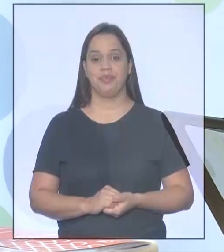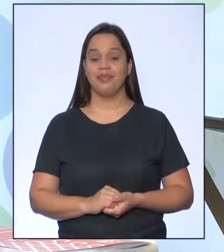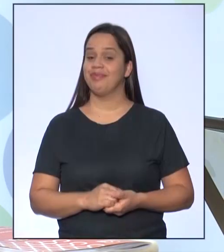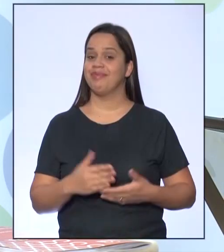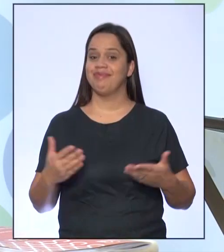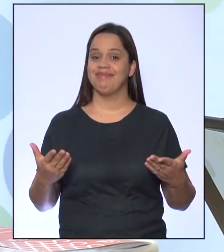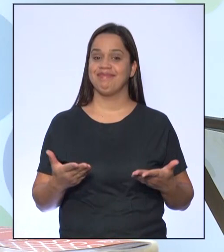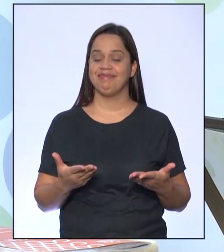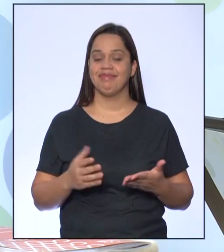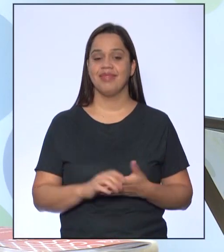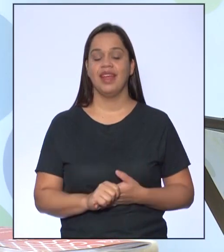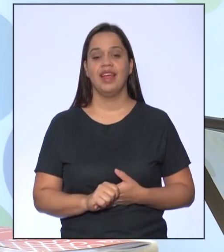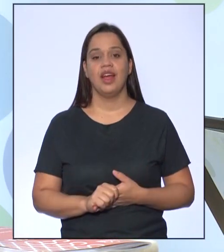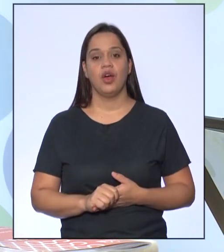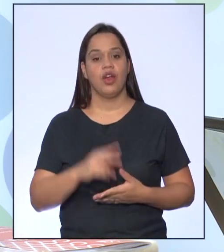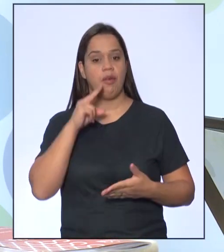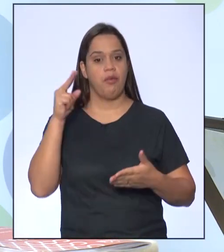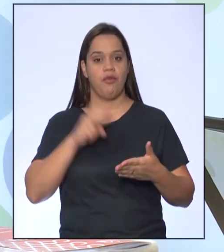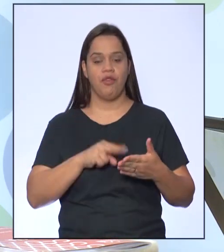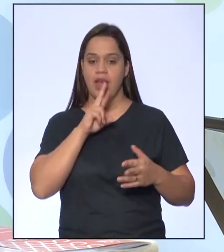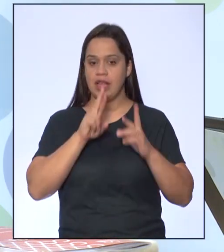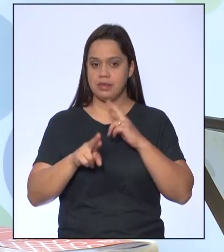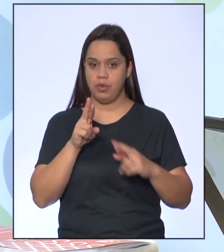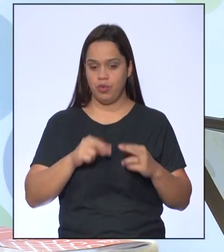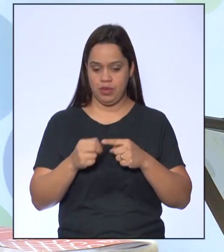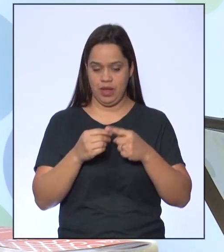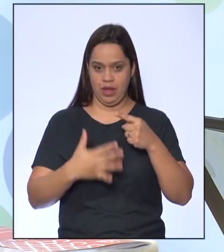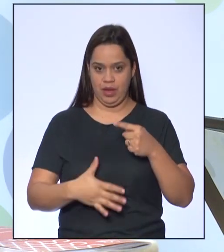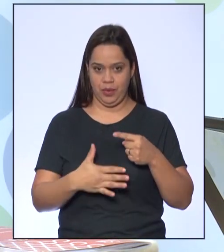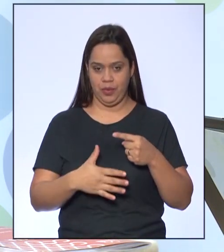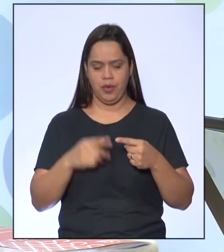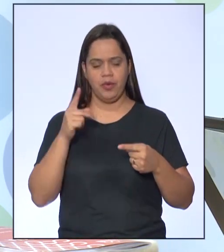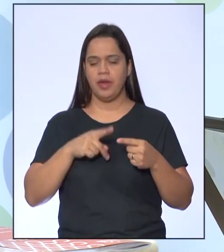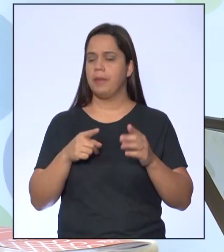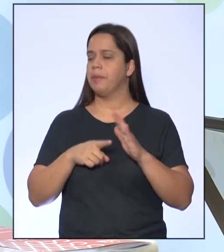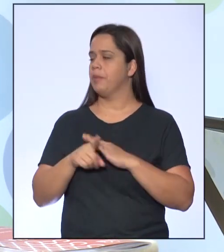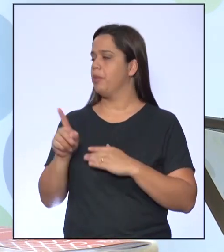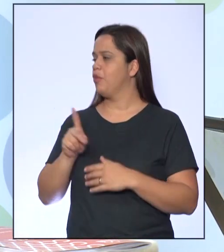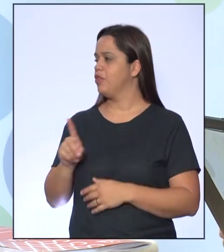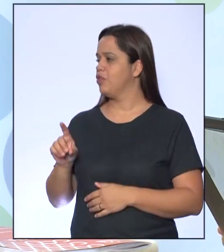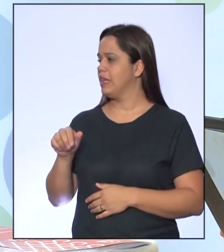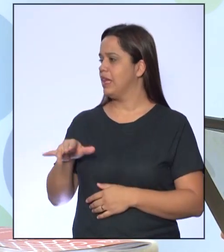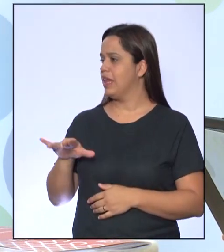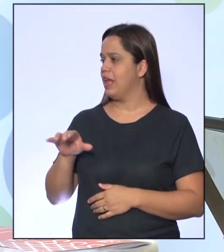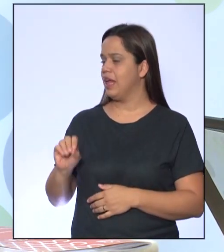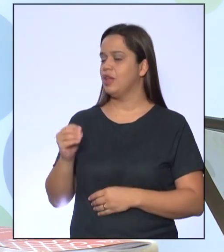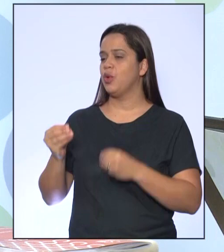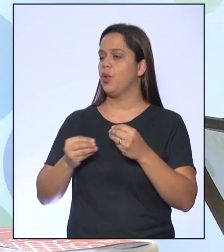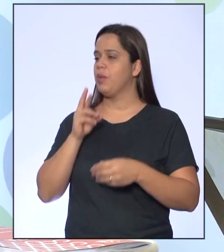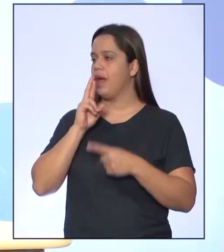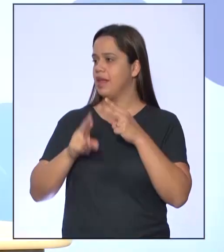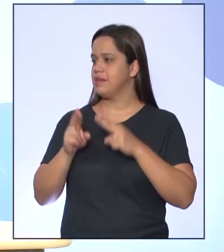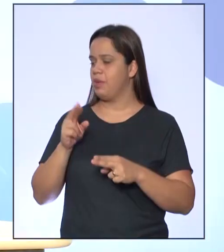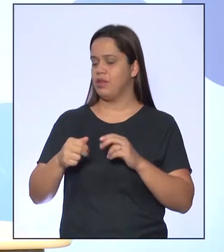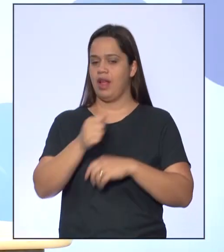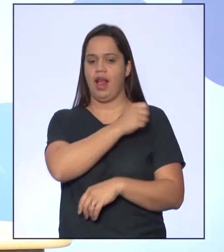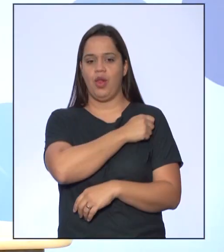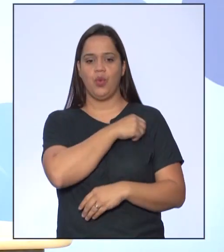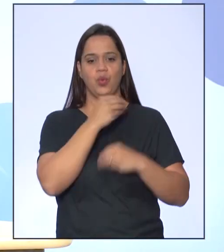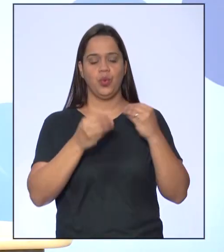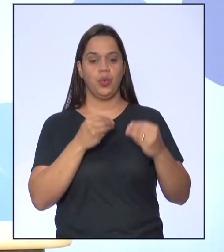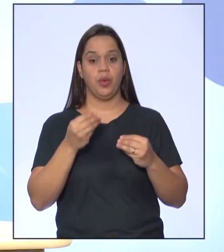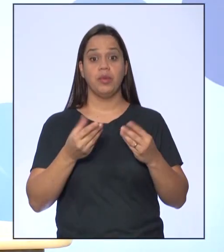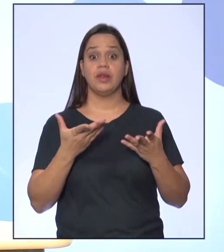Bom, vamos às respostas. Dani, como que estão aí as respostas dos nossos alunos? Vamos lá.